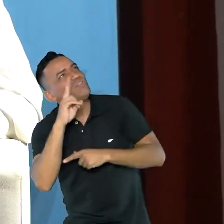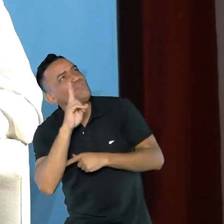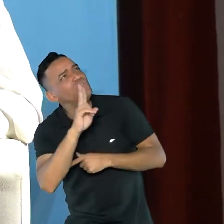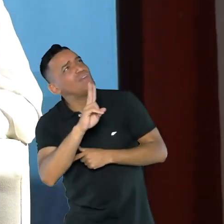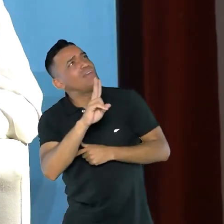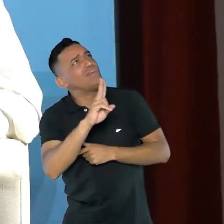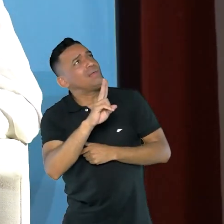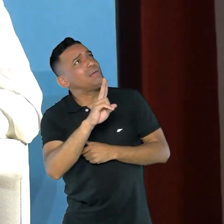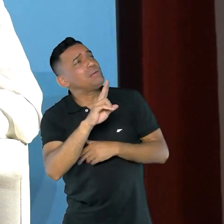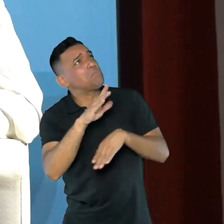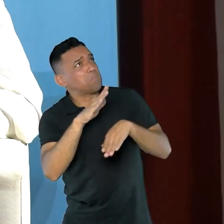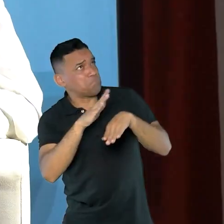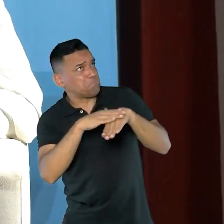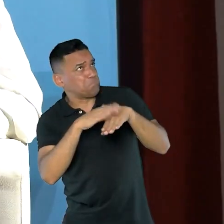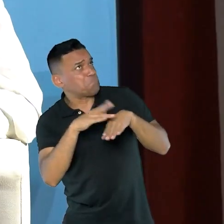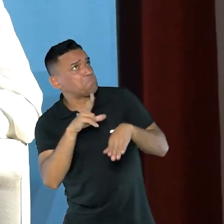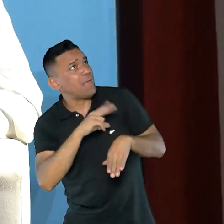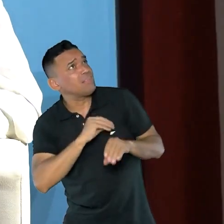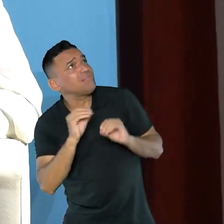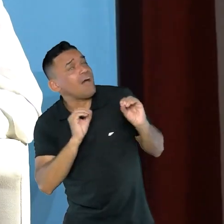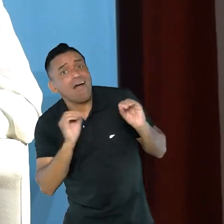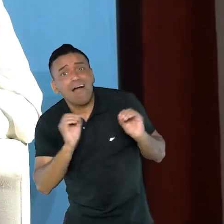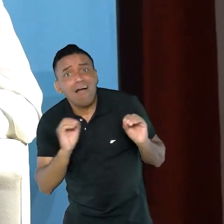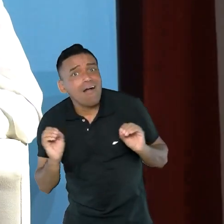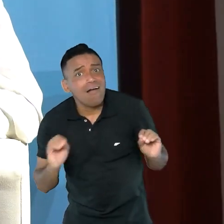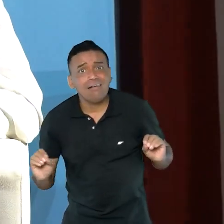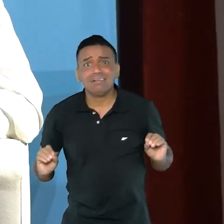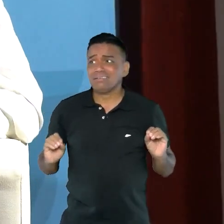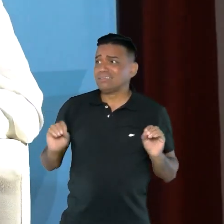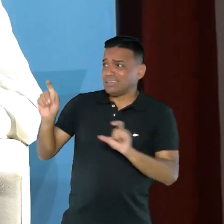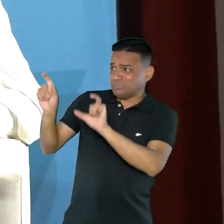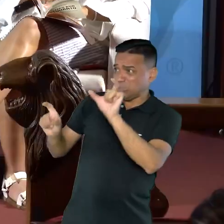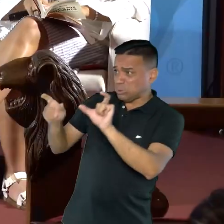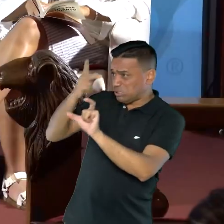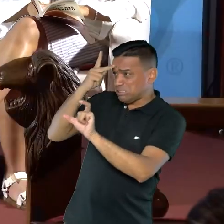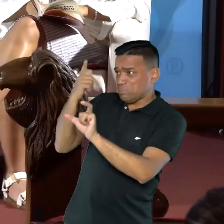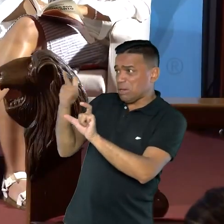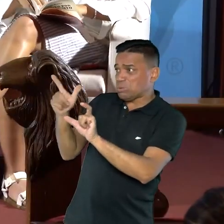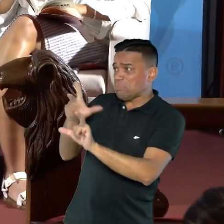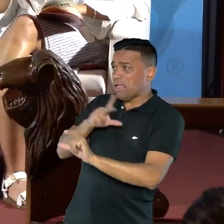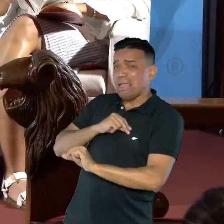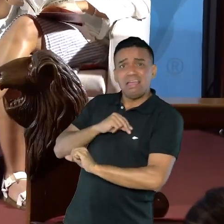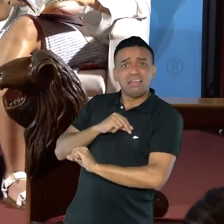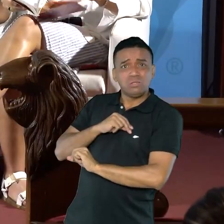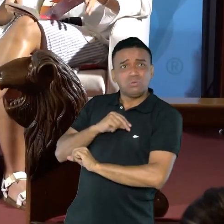mesmo eu não tendo mérito algum para isso, mesmo ninguém tendo.